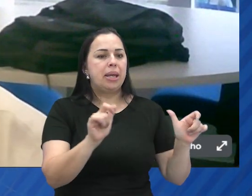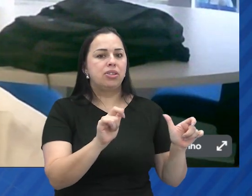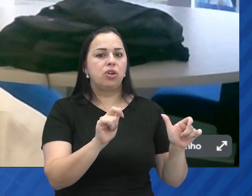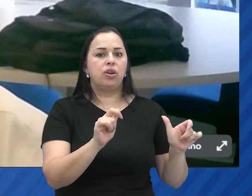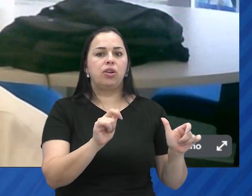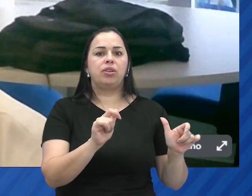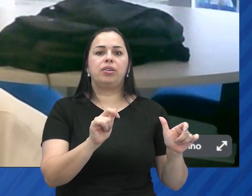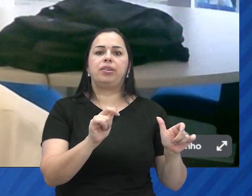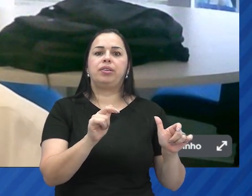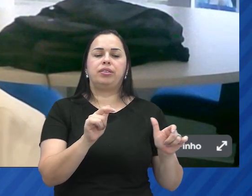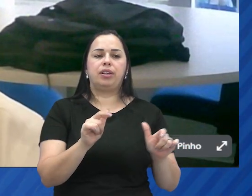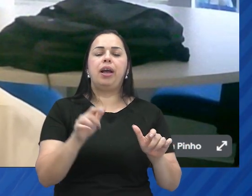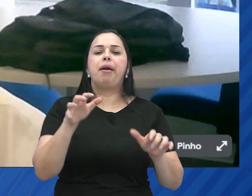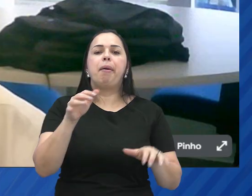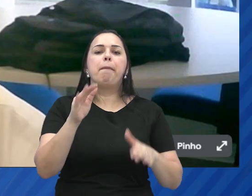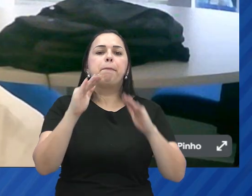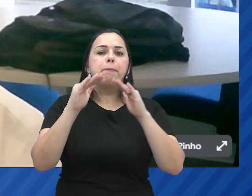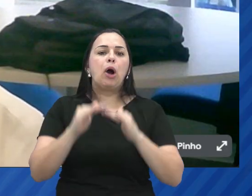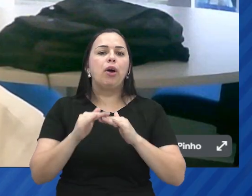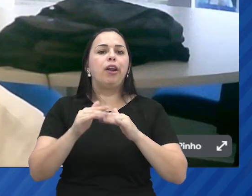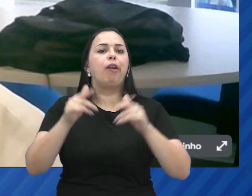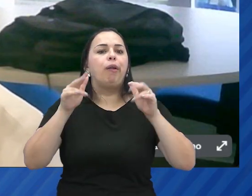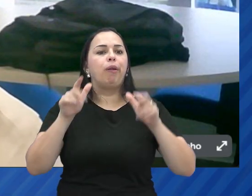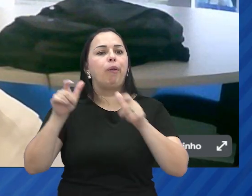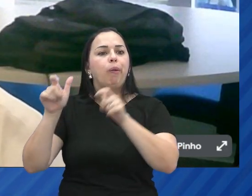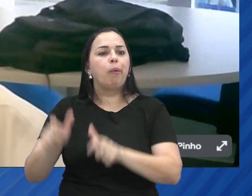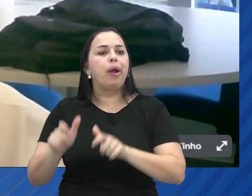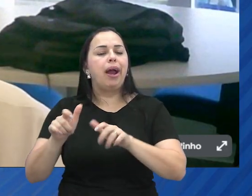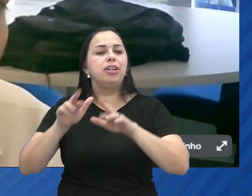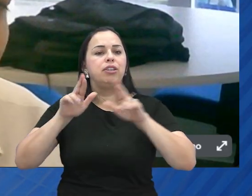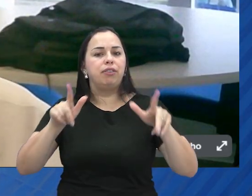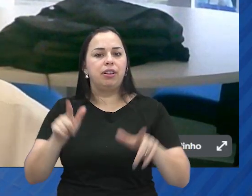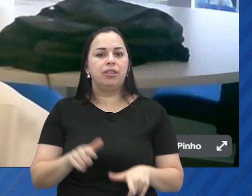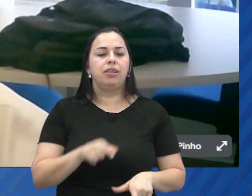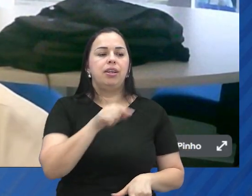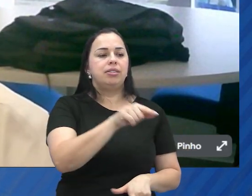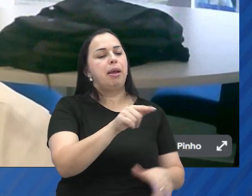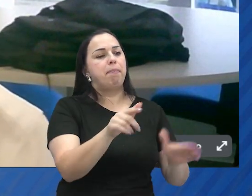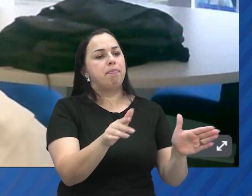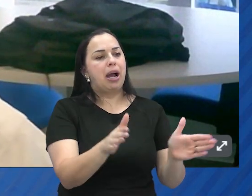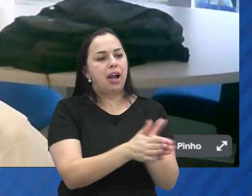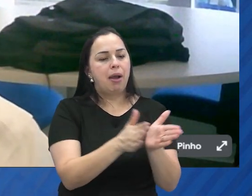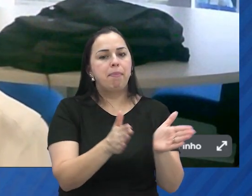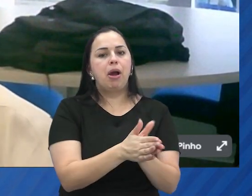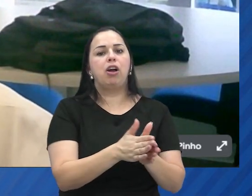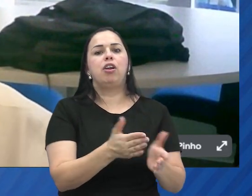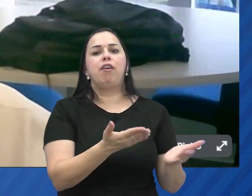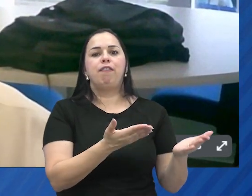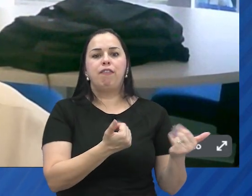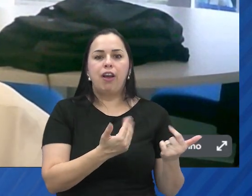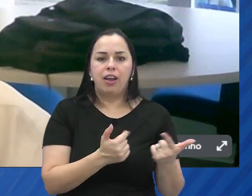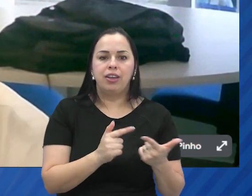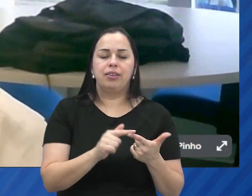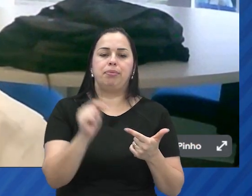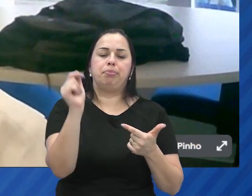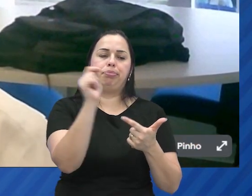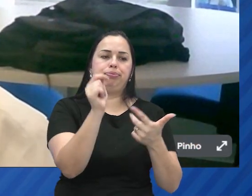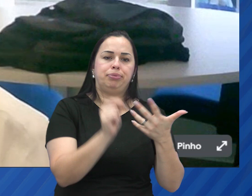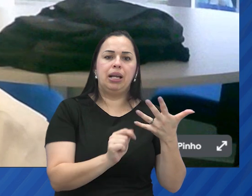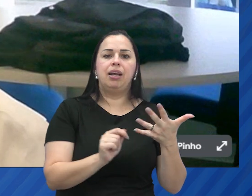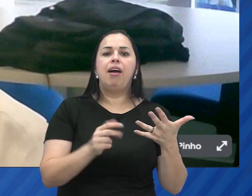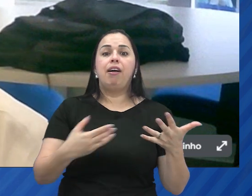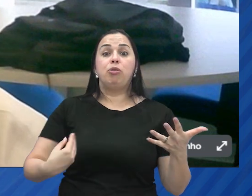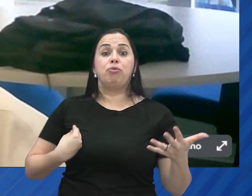têm perfis demográficos diferentes, por exemplo. Então, a população mais pobre, em geral, é mais jovem, ainda tem filho em casa, então tem uma série de